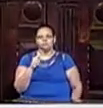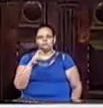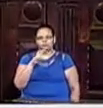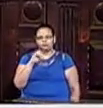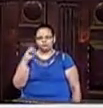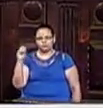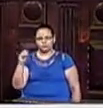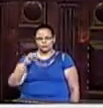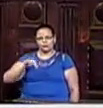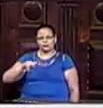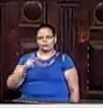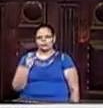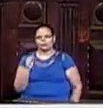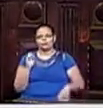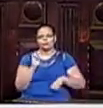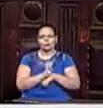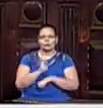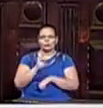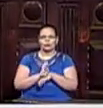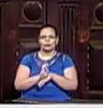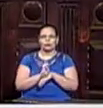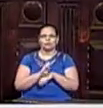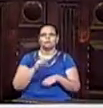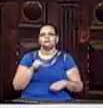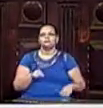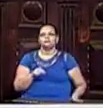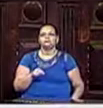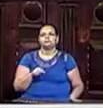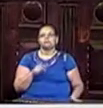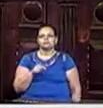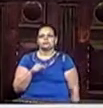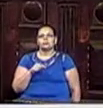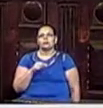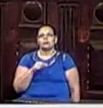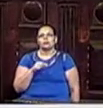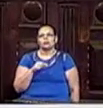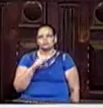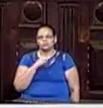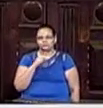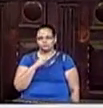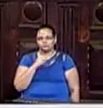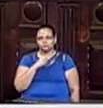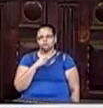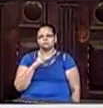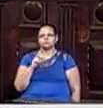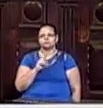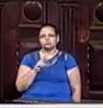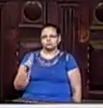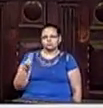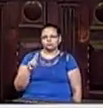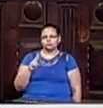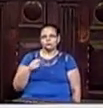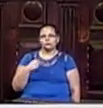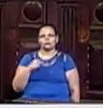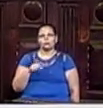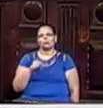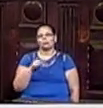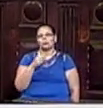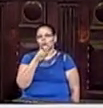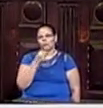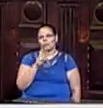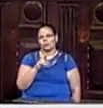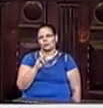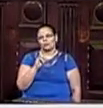suas distribuidoras, que chamava-se, ou chama-se, porque está vivo, Ricardo Magro.